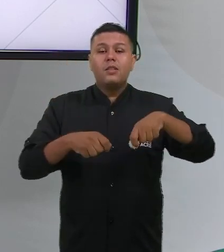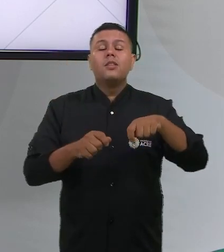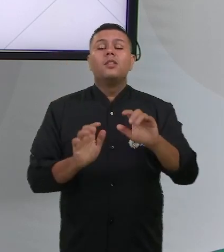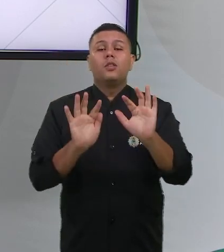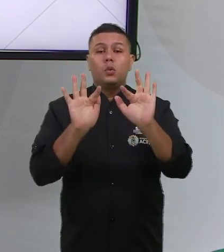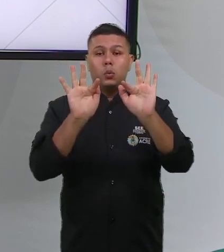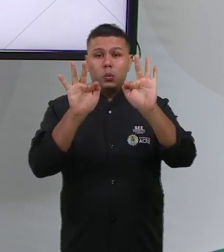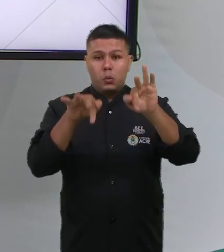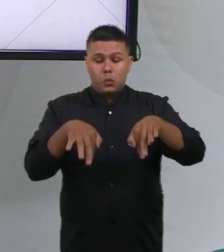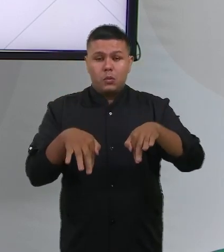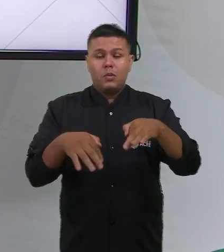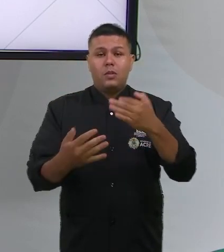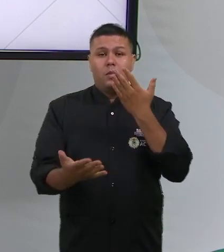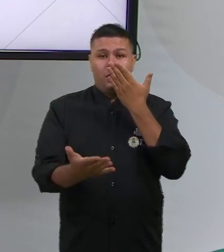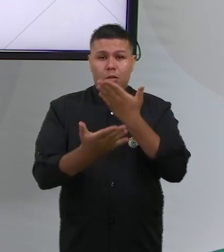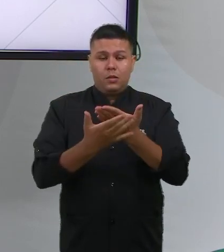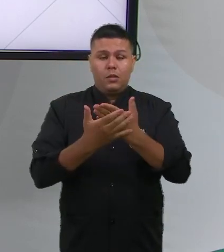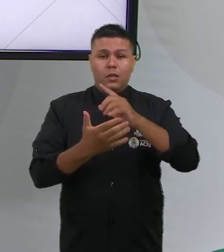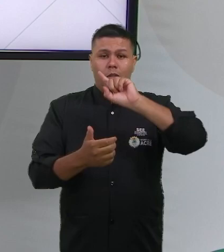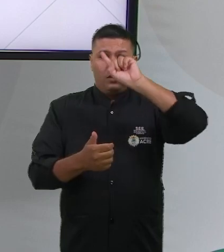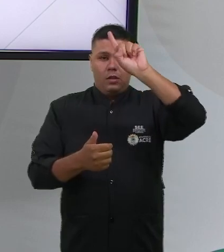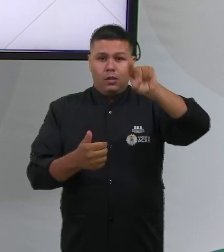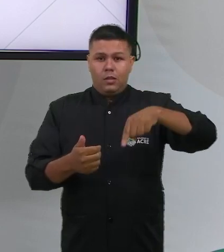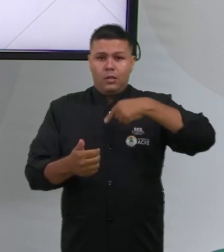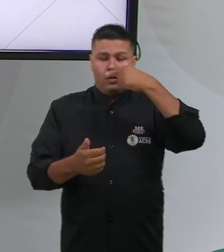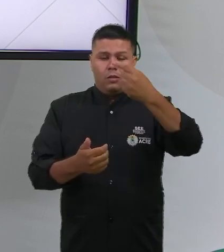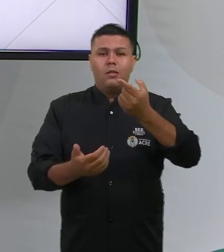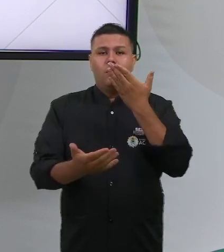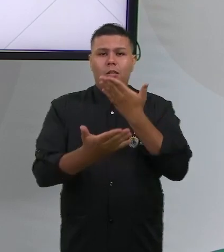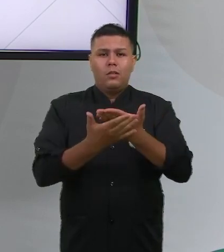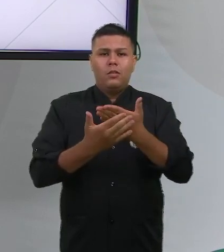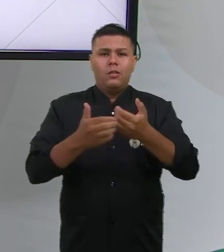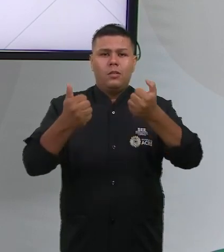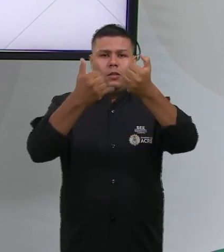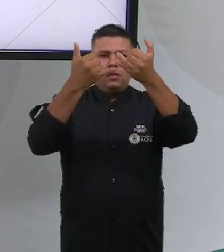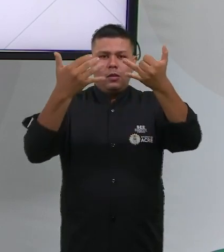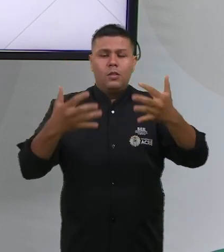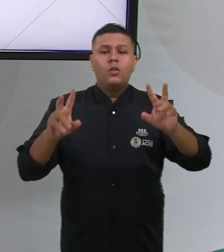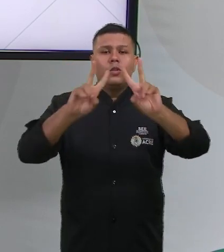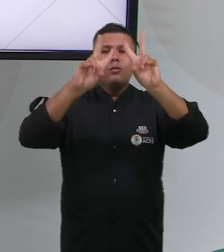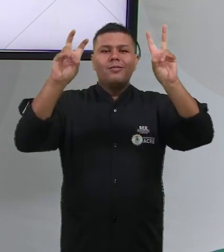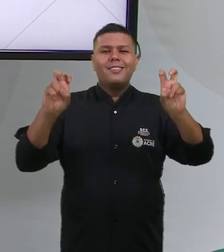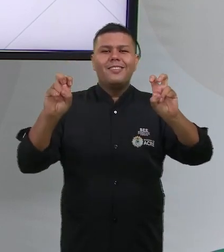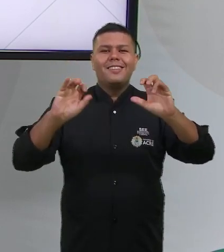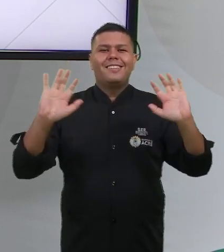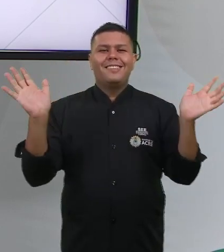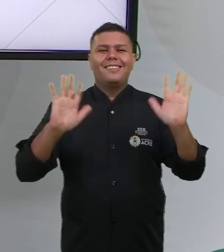mais uma aula. Na próxima aula, nós vamos continuar trabalhando essa temática. Tchau, tchau.